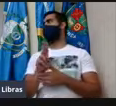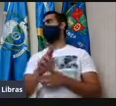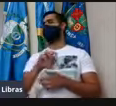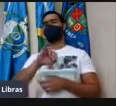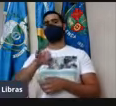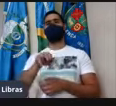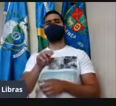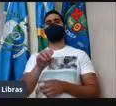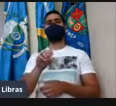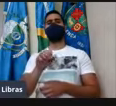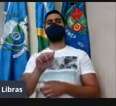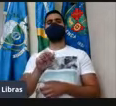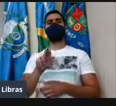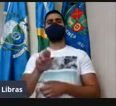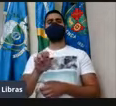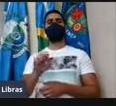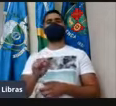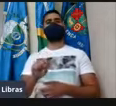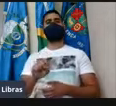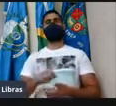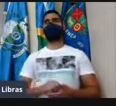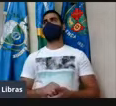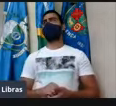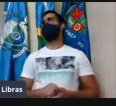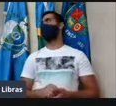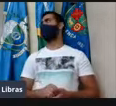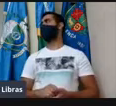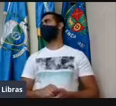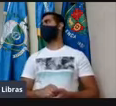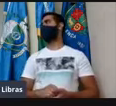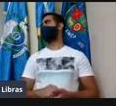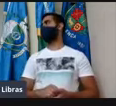de Souza Gomes. Se faça